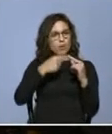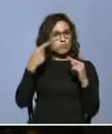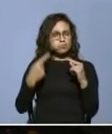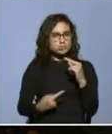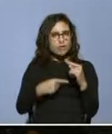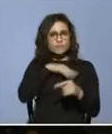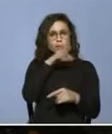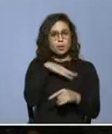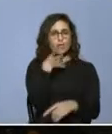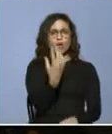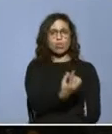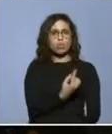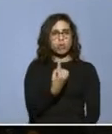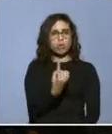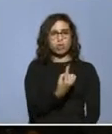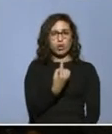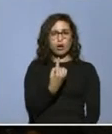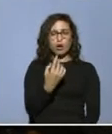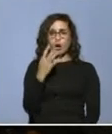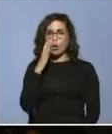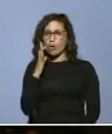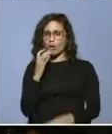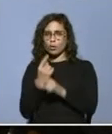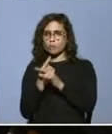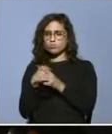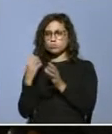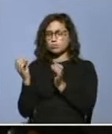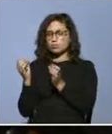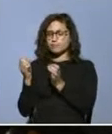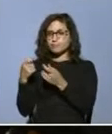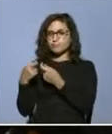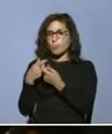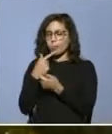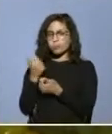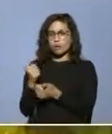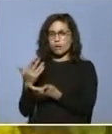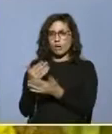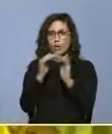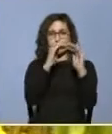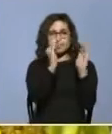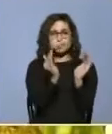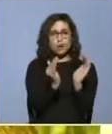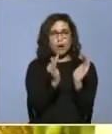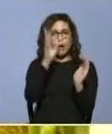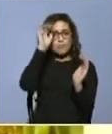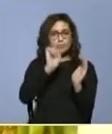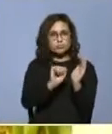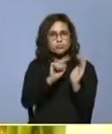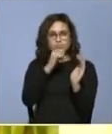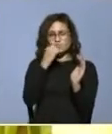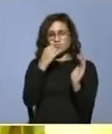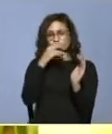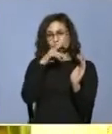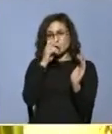abandonada, sem lugar na hospedaria. Um pobre estábulo de animais, com cheiro pouco